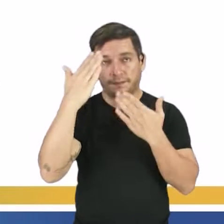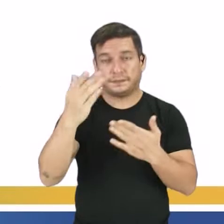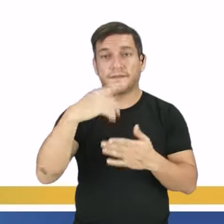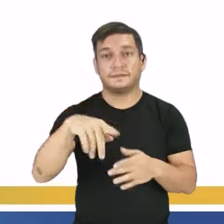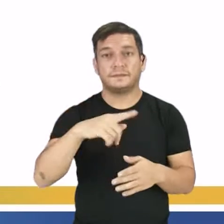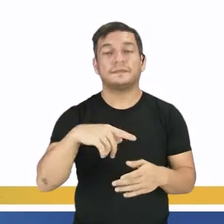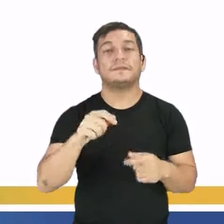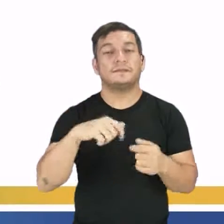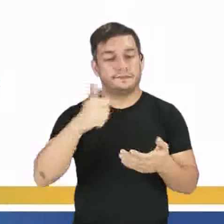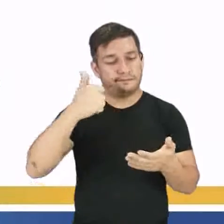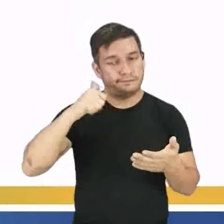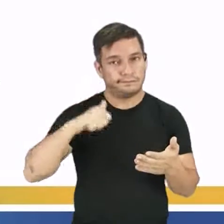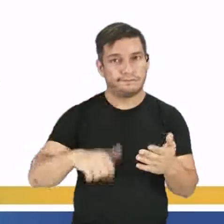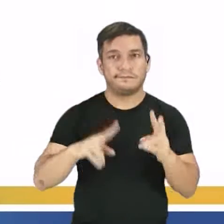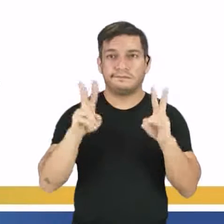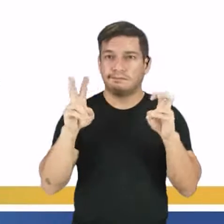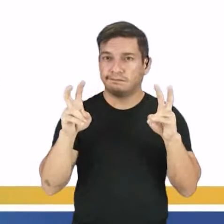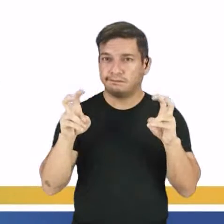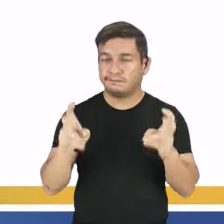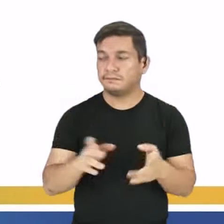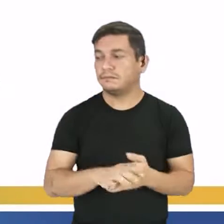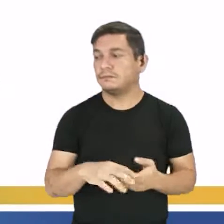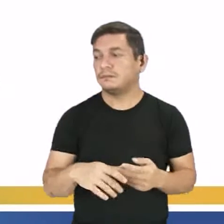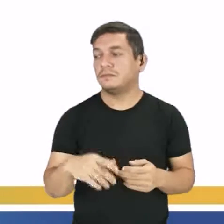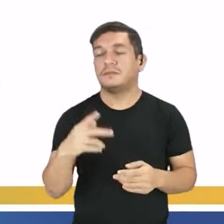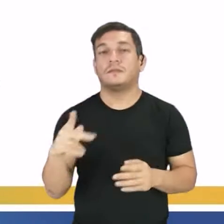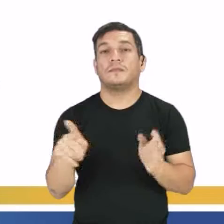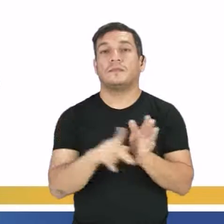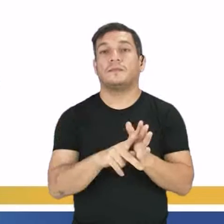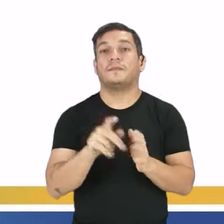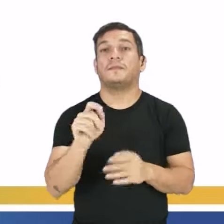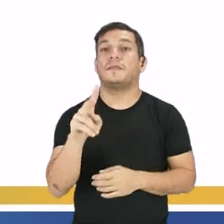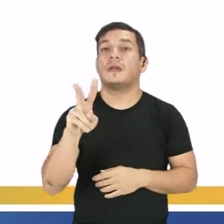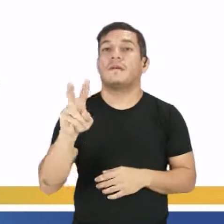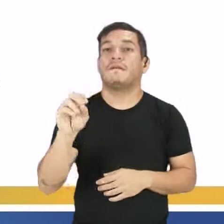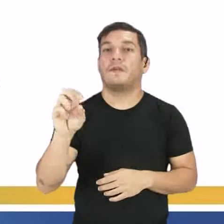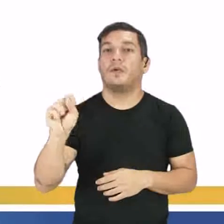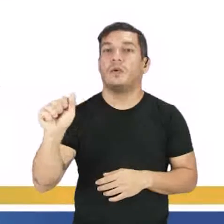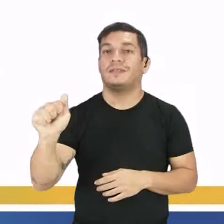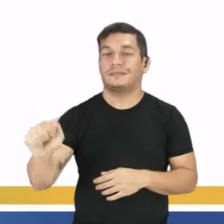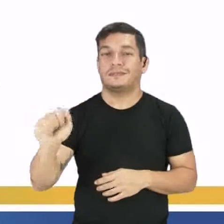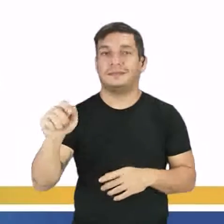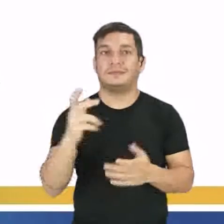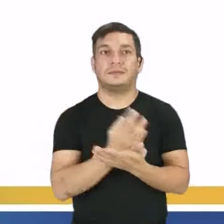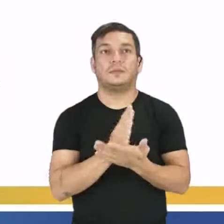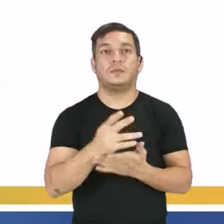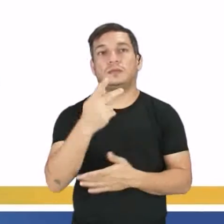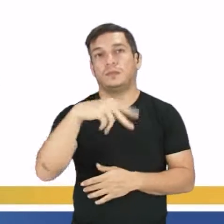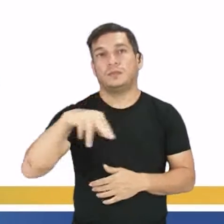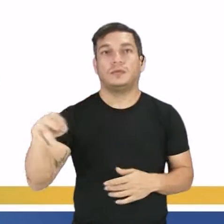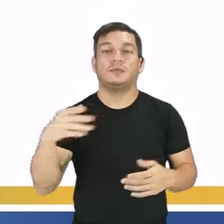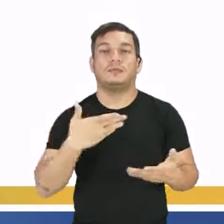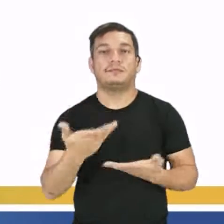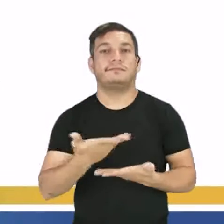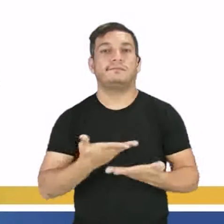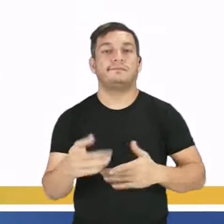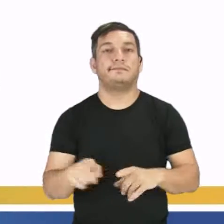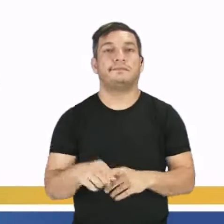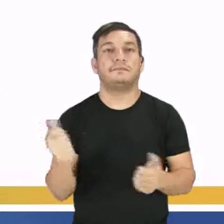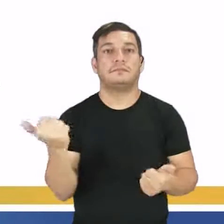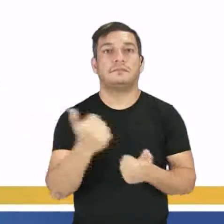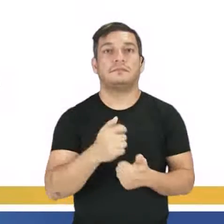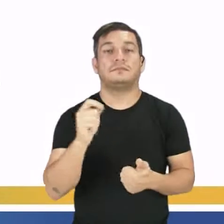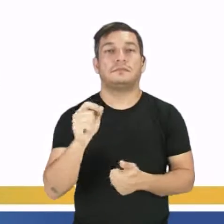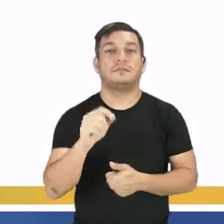assunto assim que possível, né? O possessivo vossa de alguns pronomes de tratamento deve ser substituído